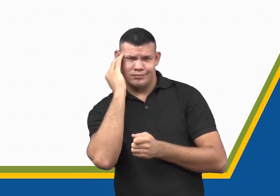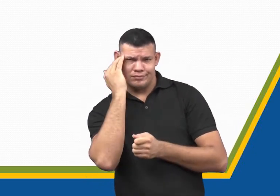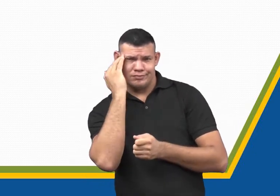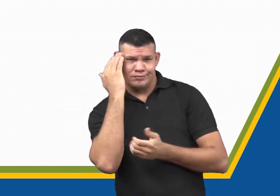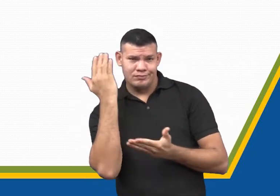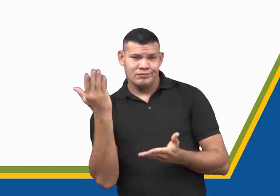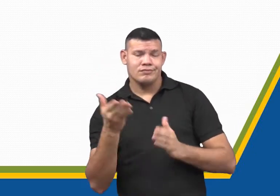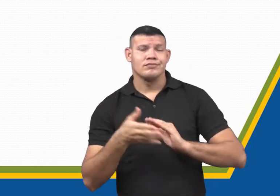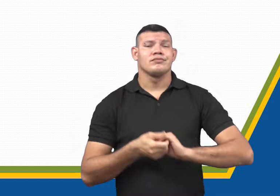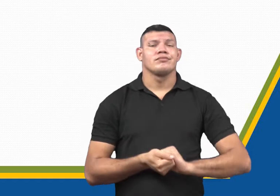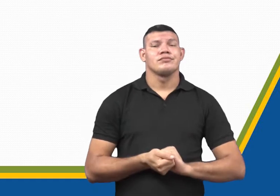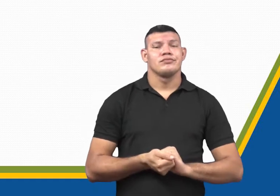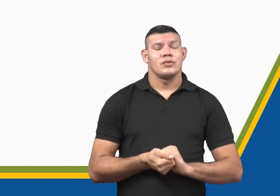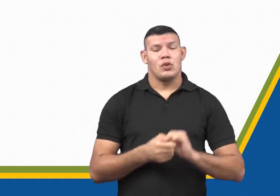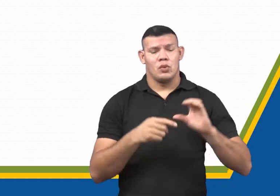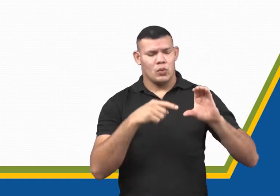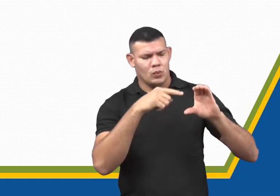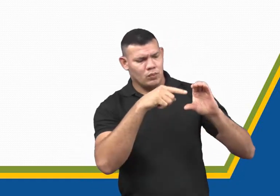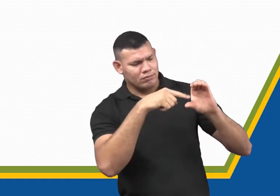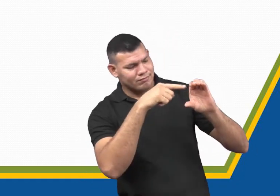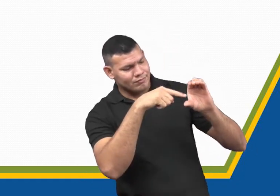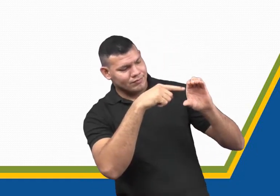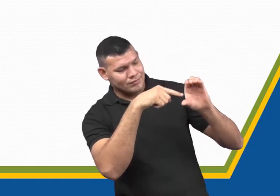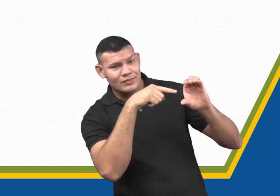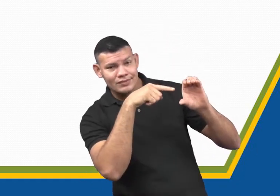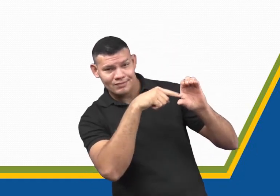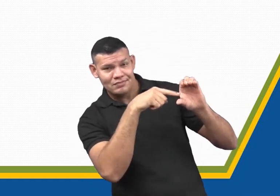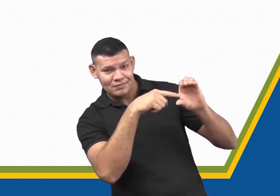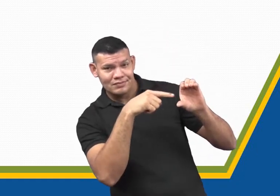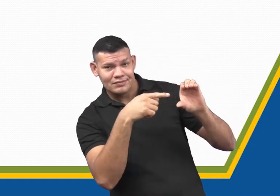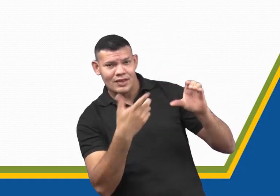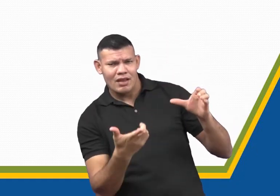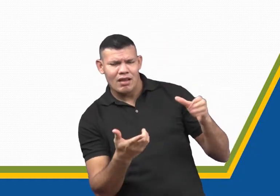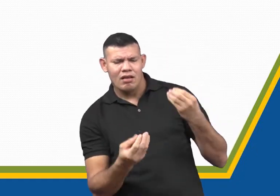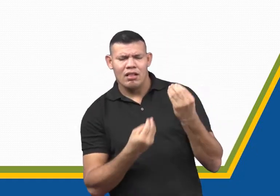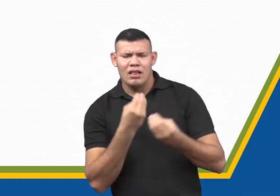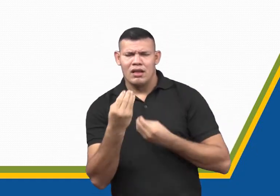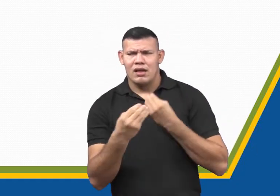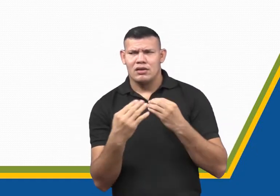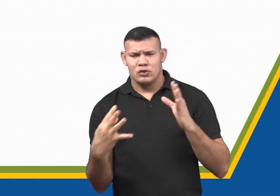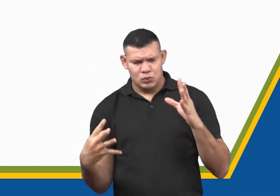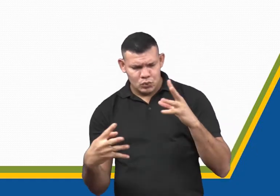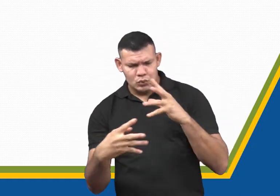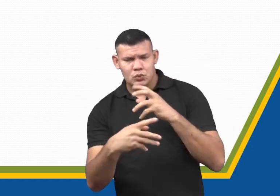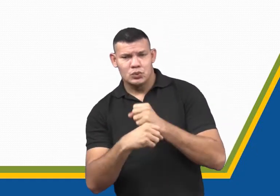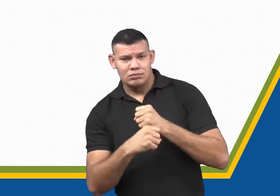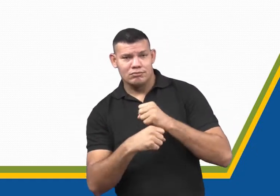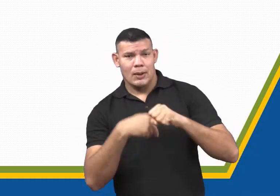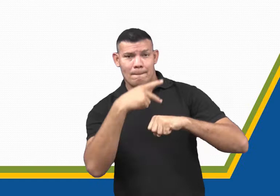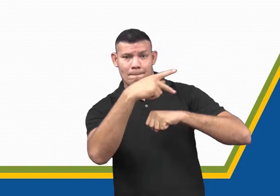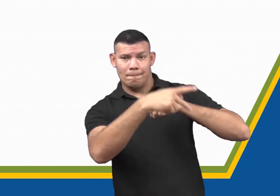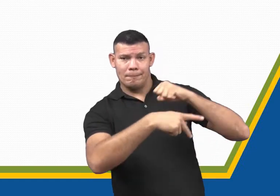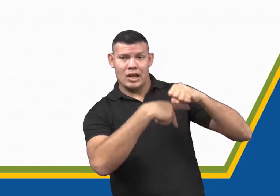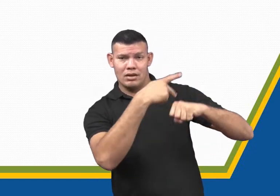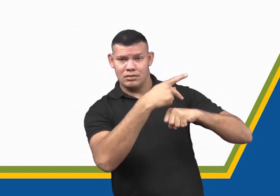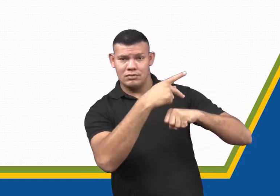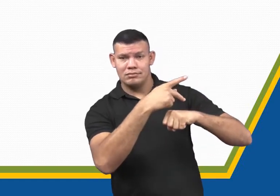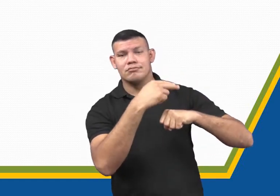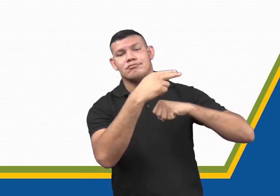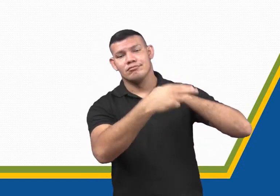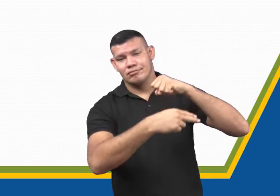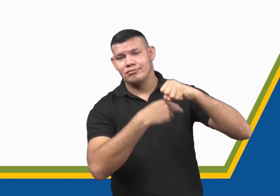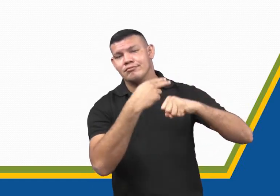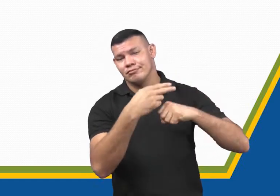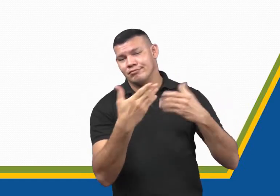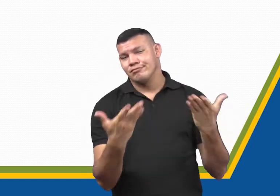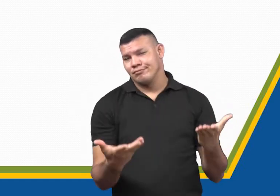está presente ali no interior daquele núcleo. Como que a gente determina? É só somar o número de prótons mais o número de